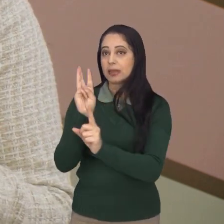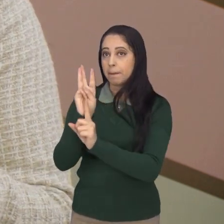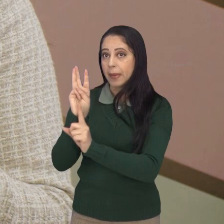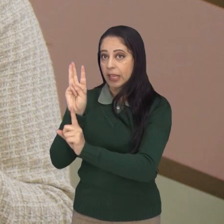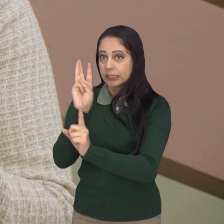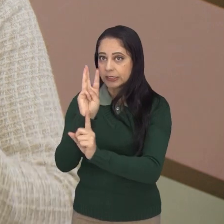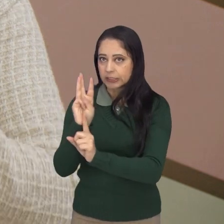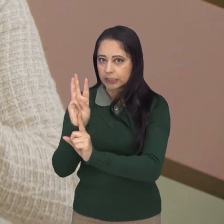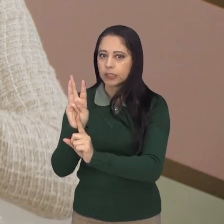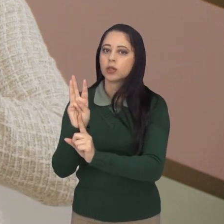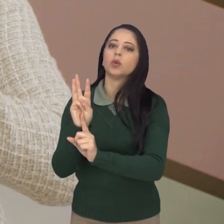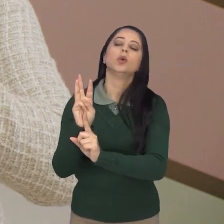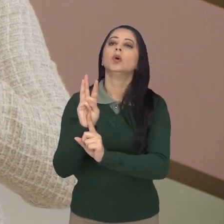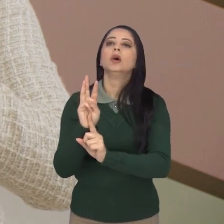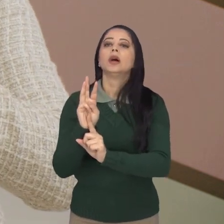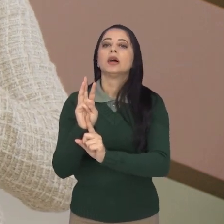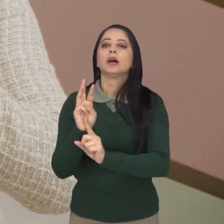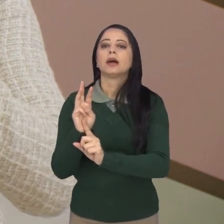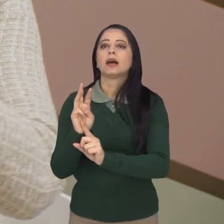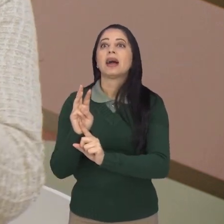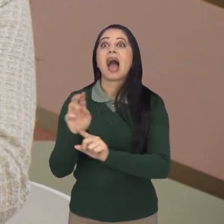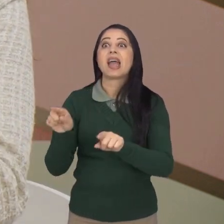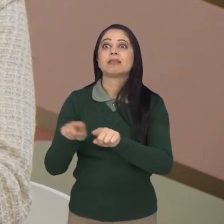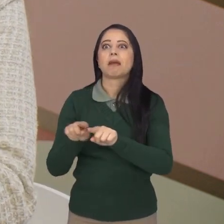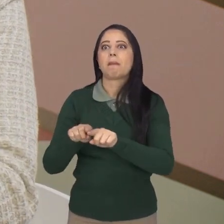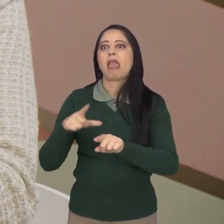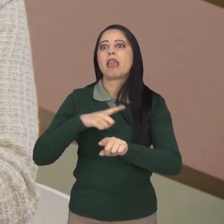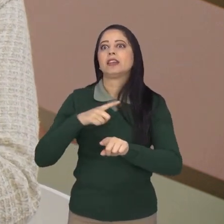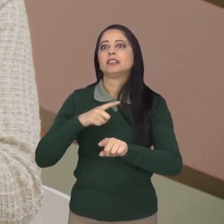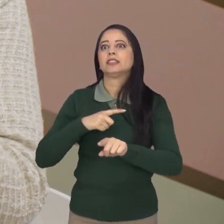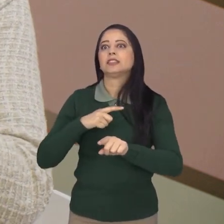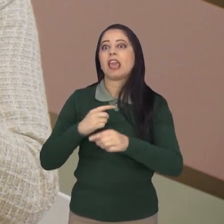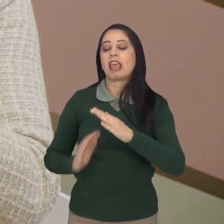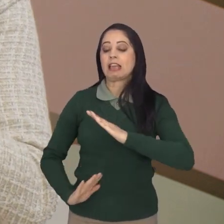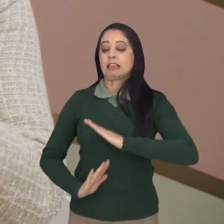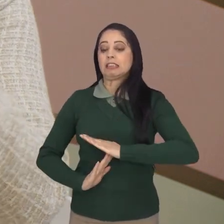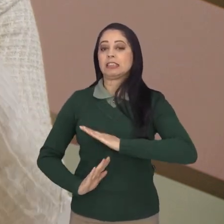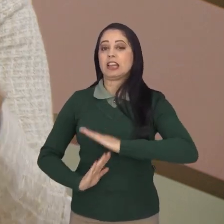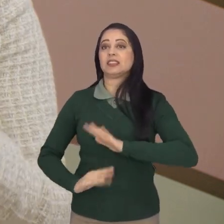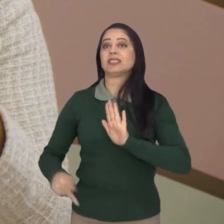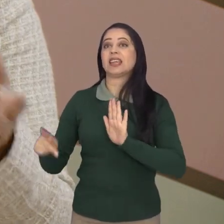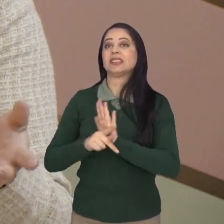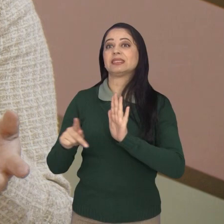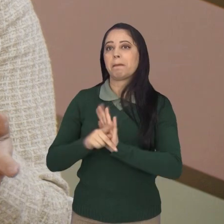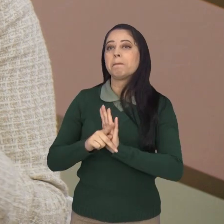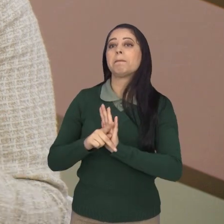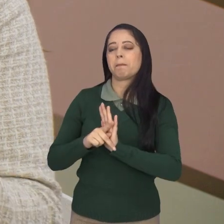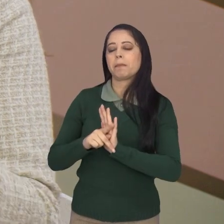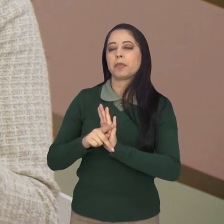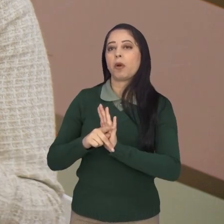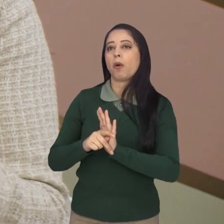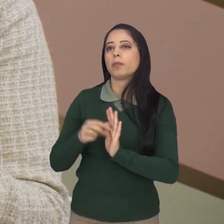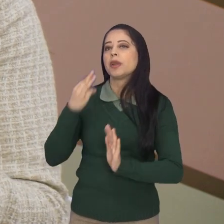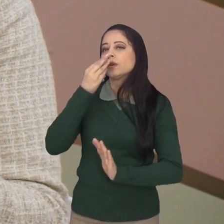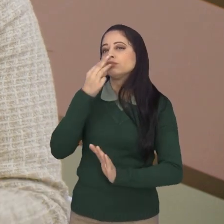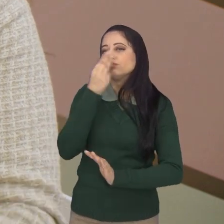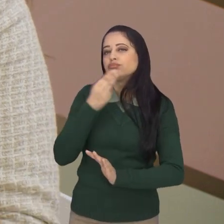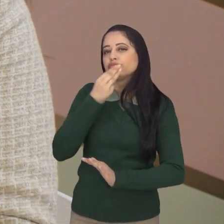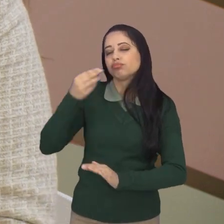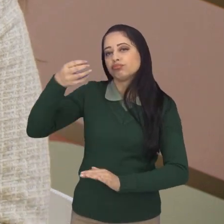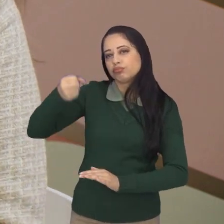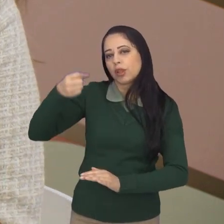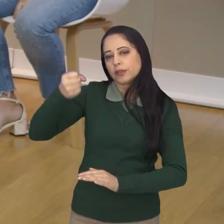trigo, e dali a gente pensa da intolerância à lactose e da intolerância ao glúten, que são os mais comuns,